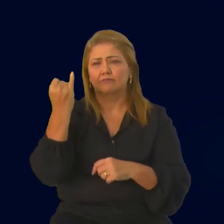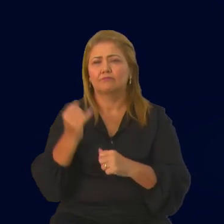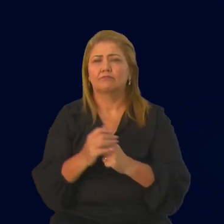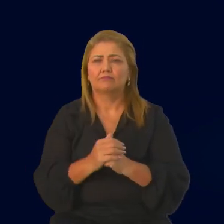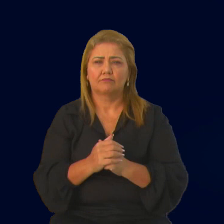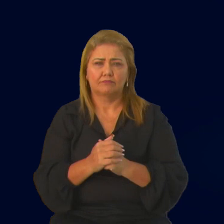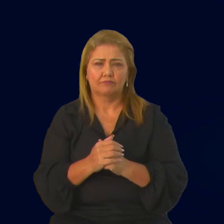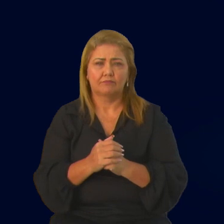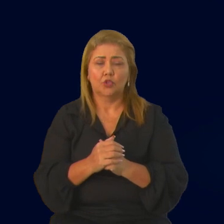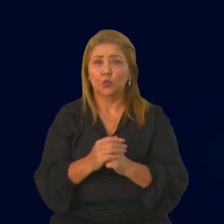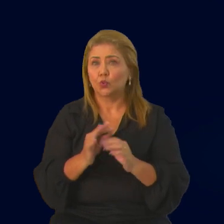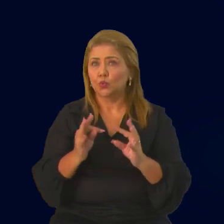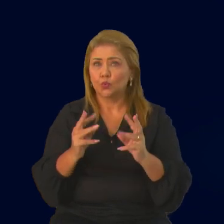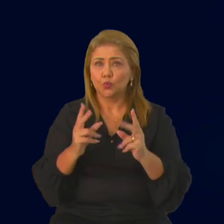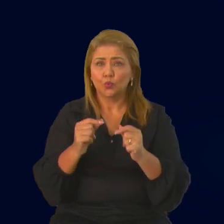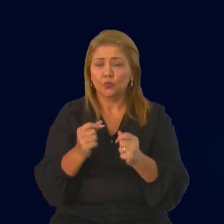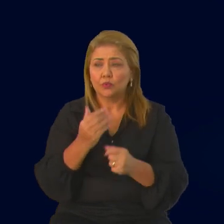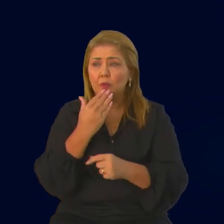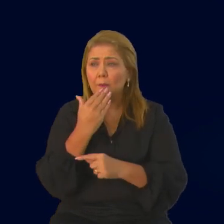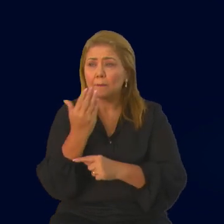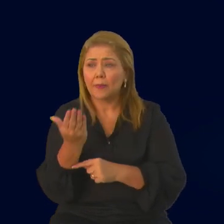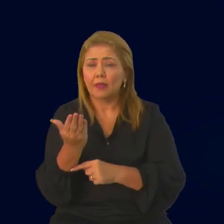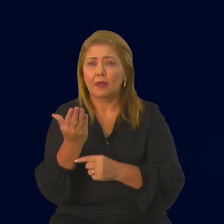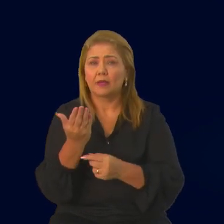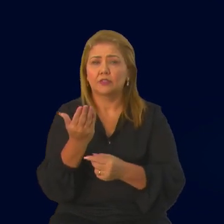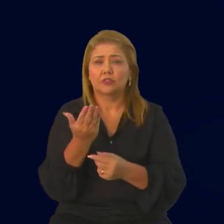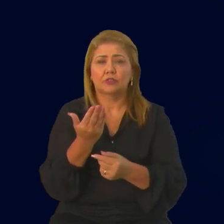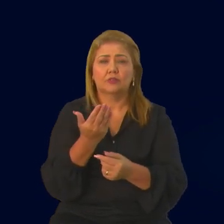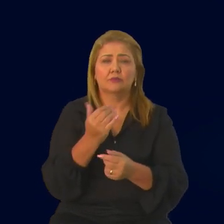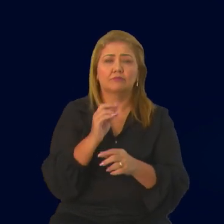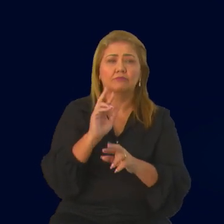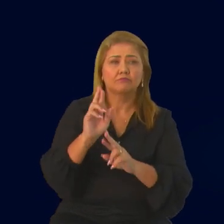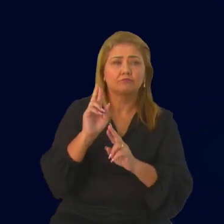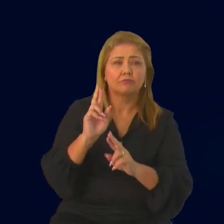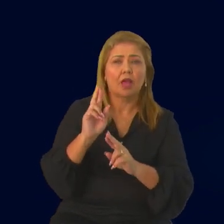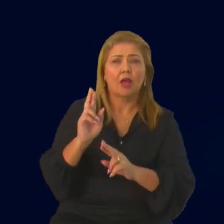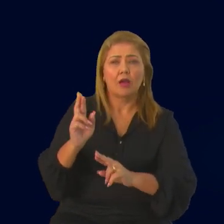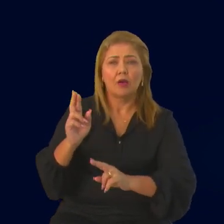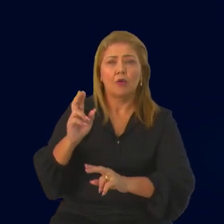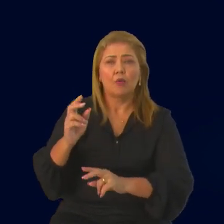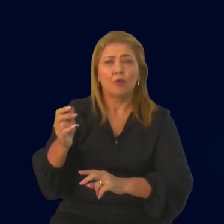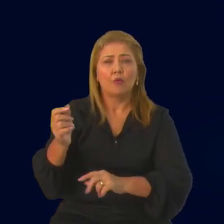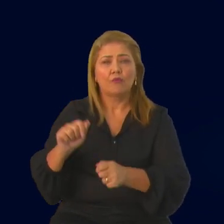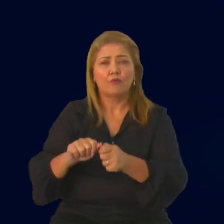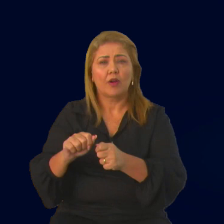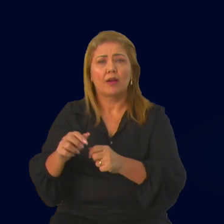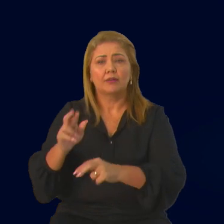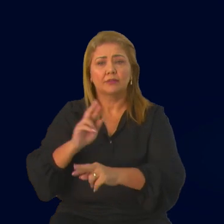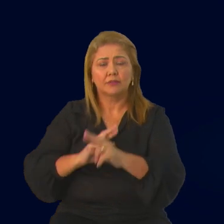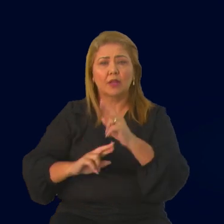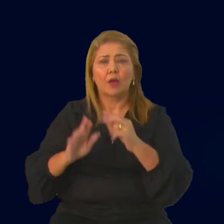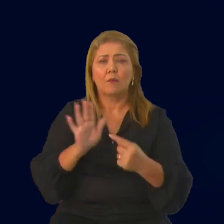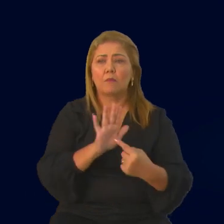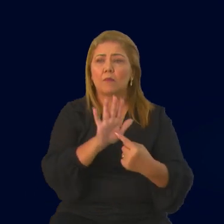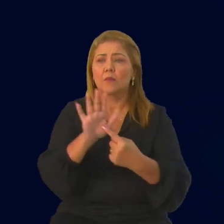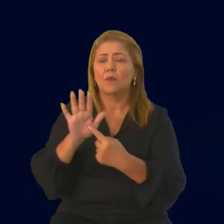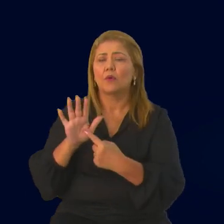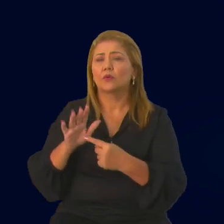Tudo que você pede, tudo que você solicita, tudo que você espera que o outro faça, mostre o